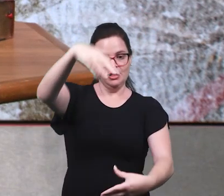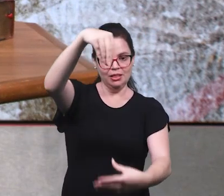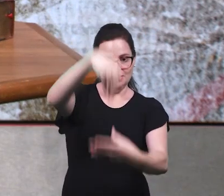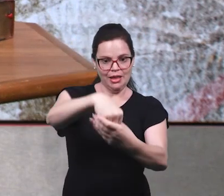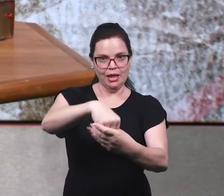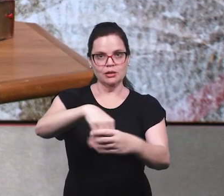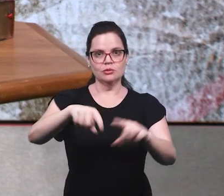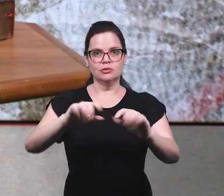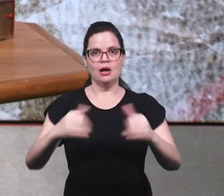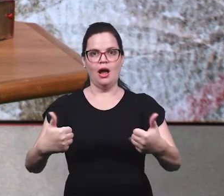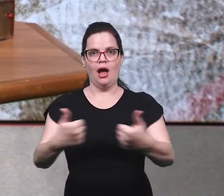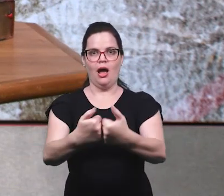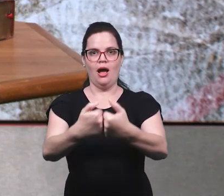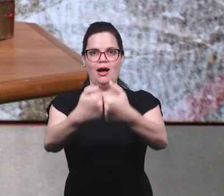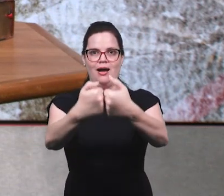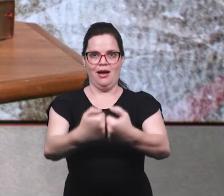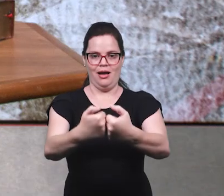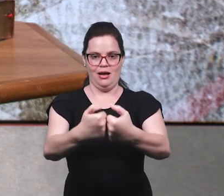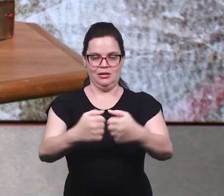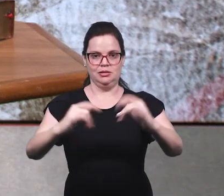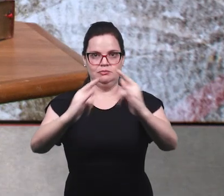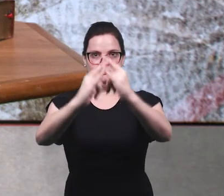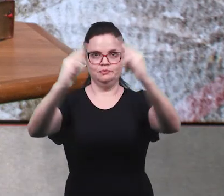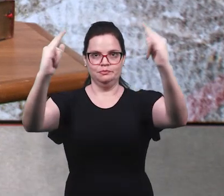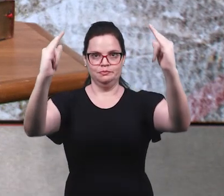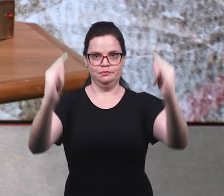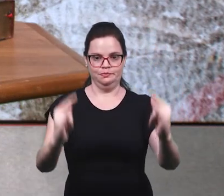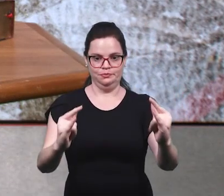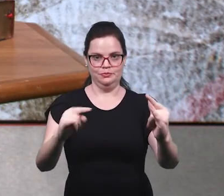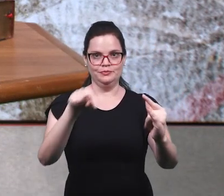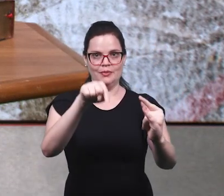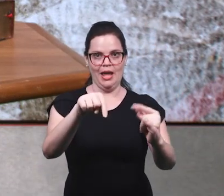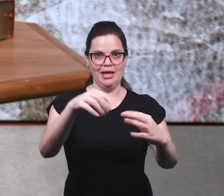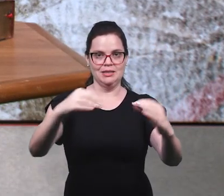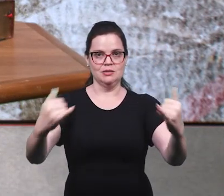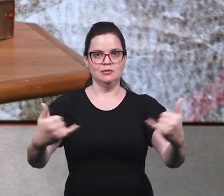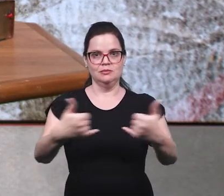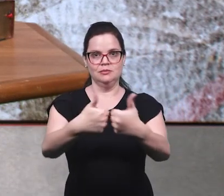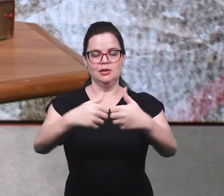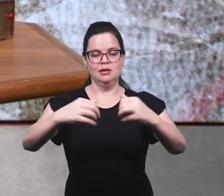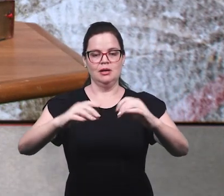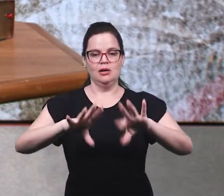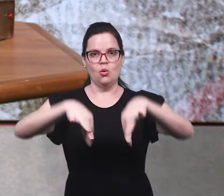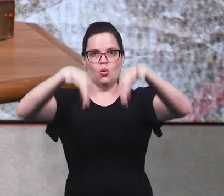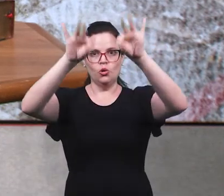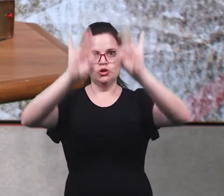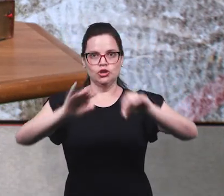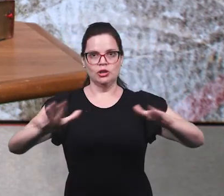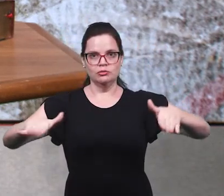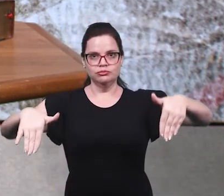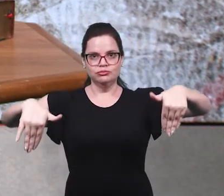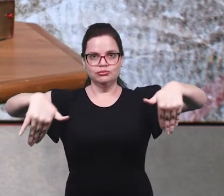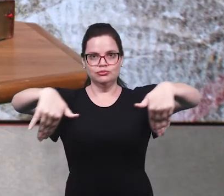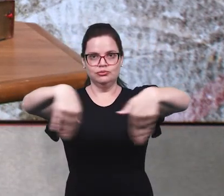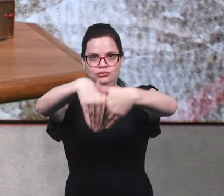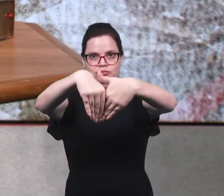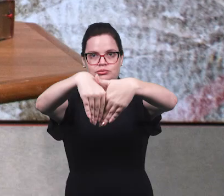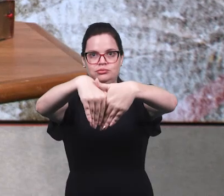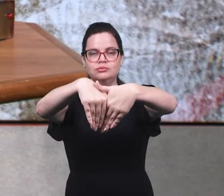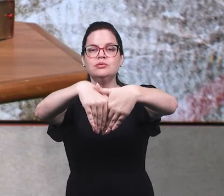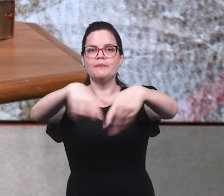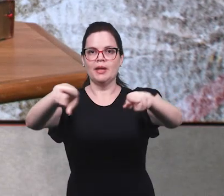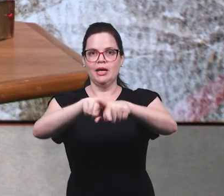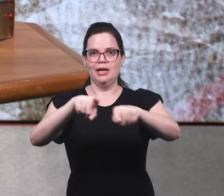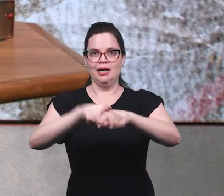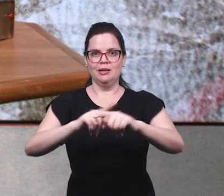separação entre o santuário e o lugar santíssimo. E porás a coberta do